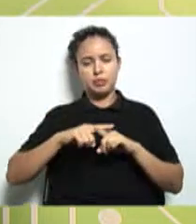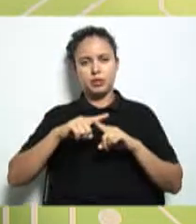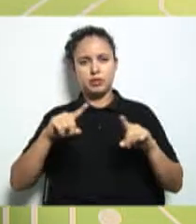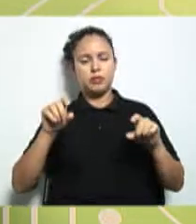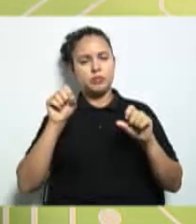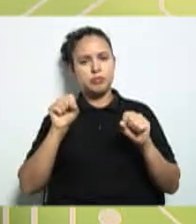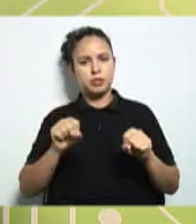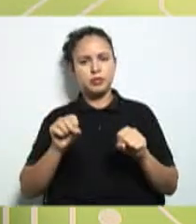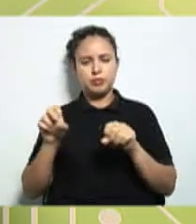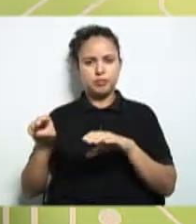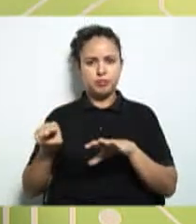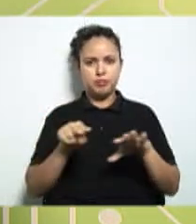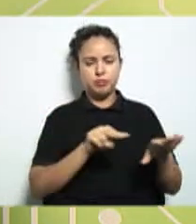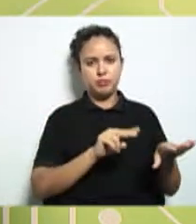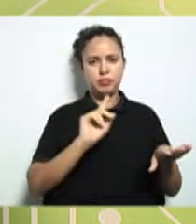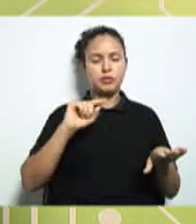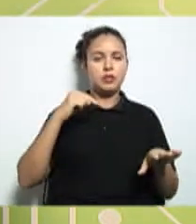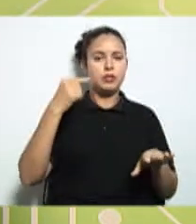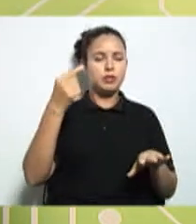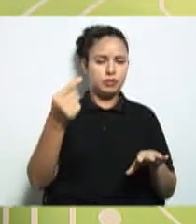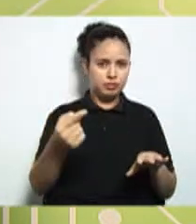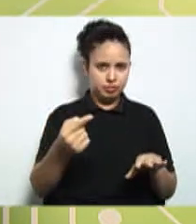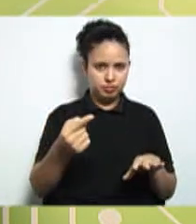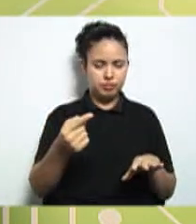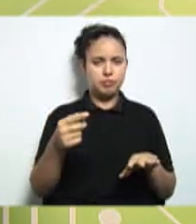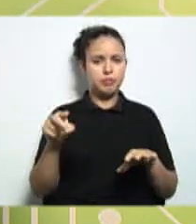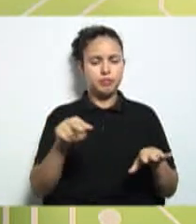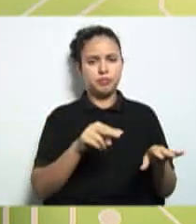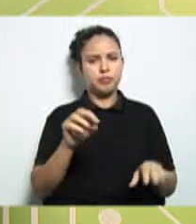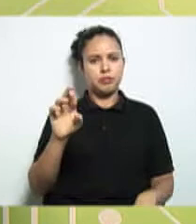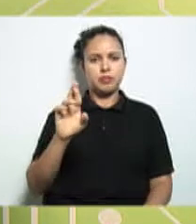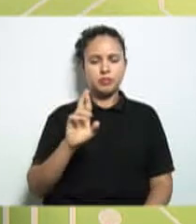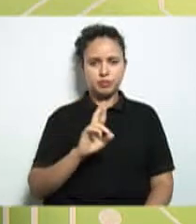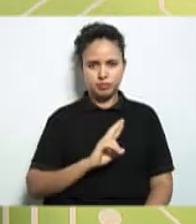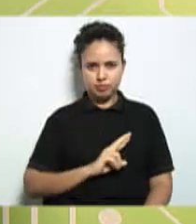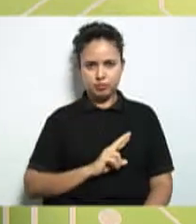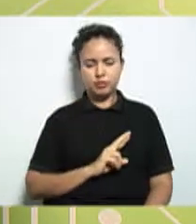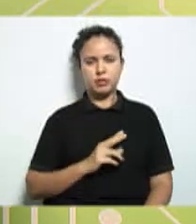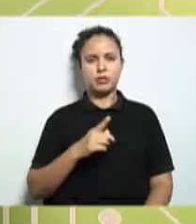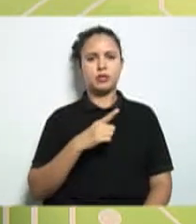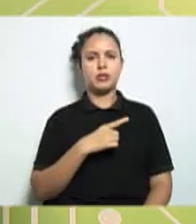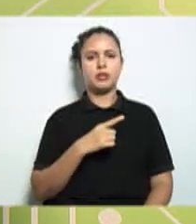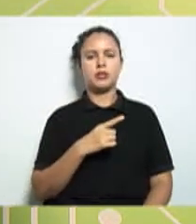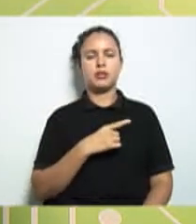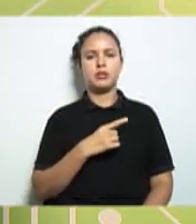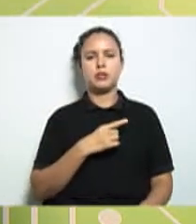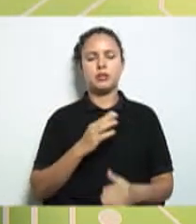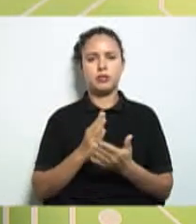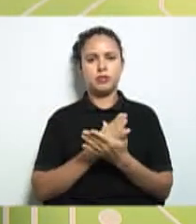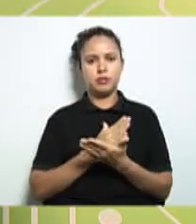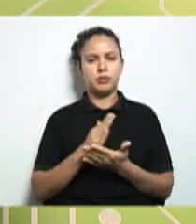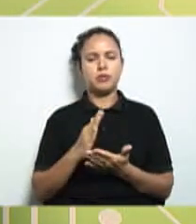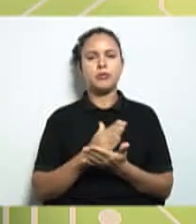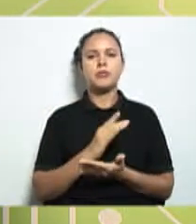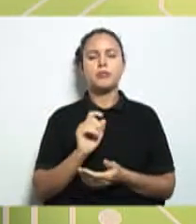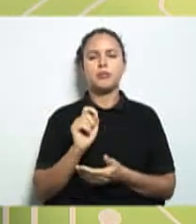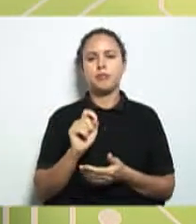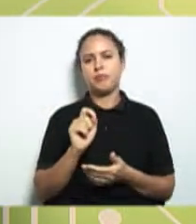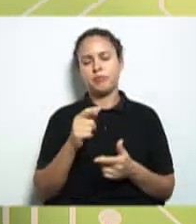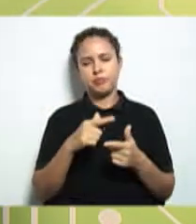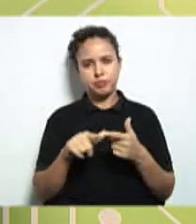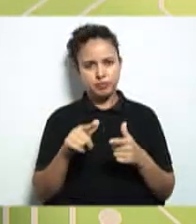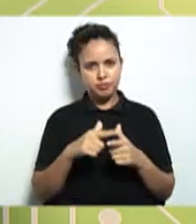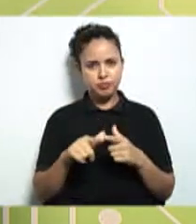pode pensar durante toda a semana e aí quem sabe na próxima aula a gente já tenha alguns apontamentos, algumas